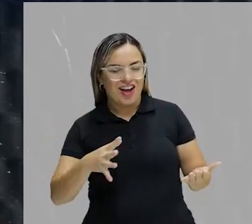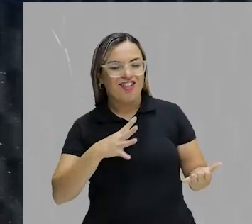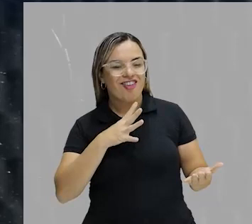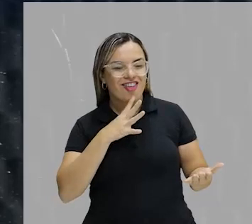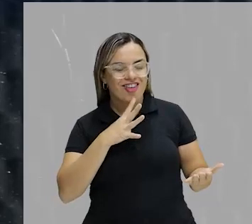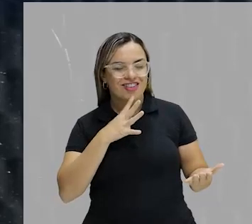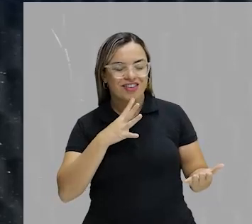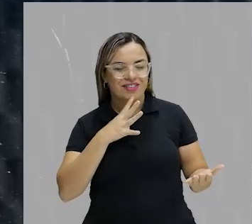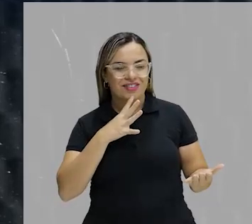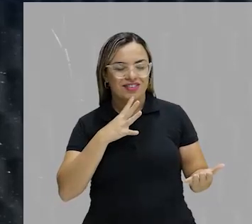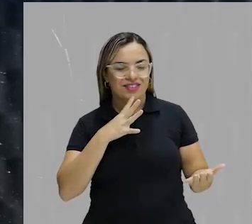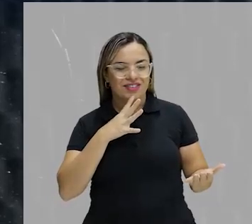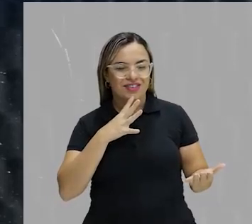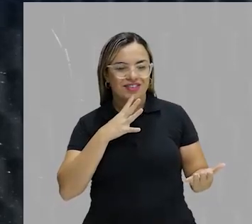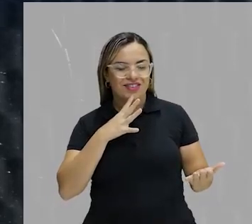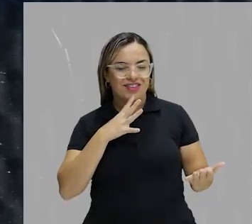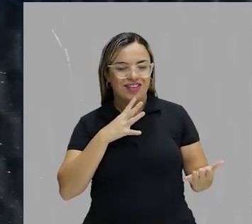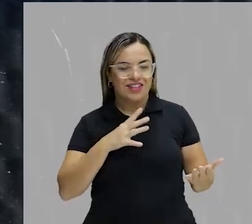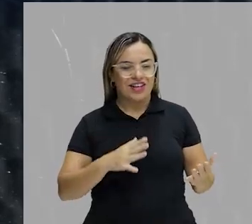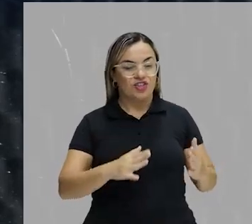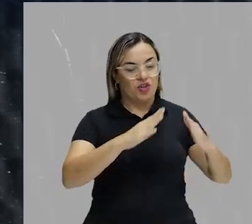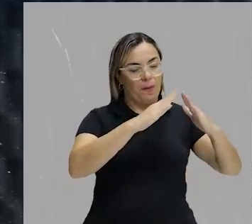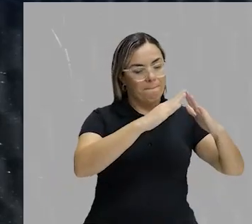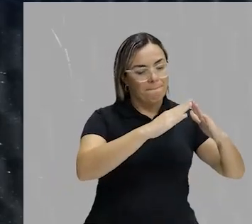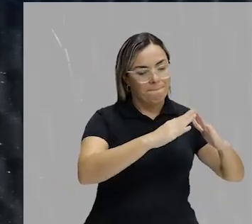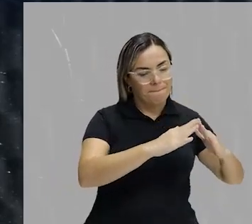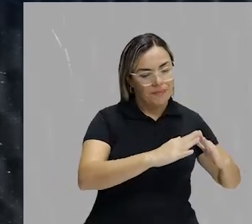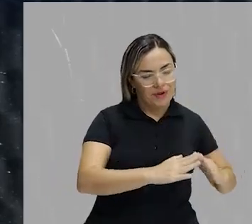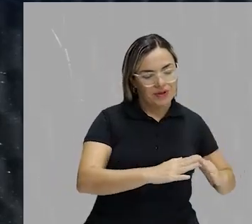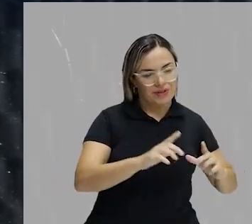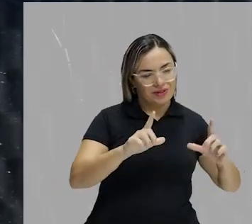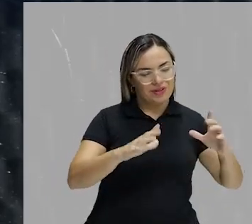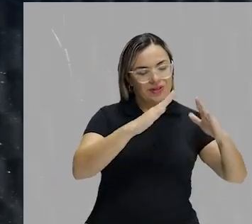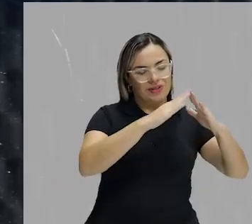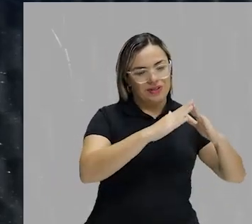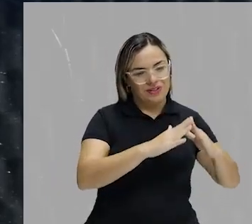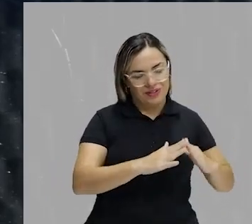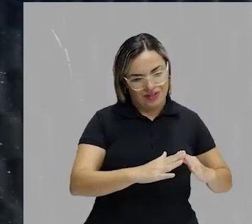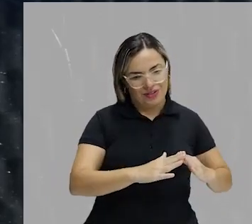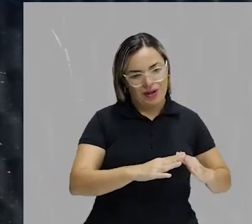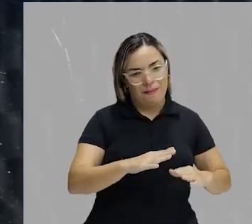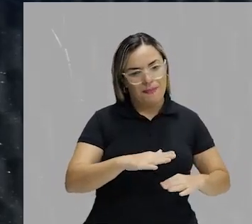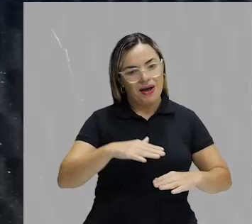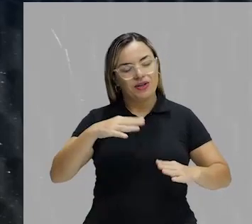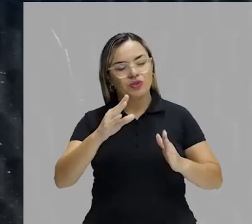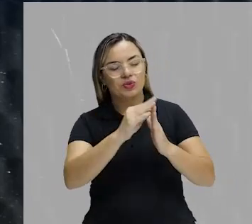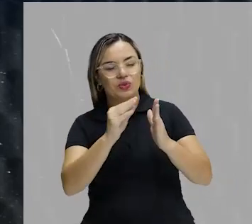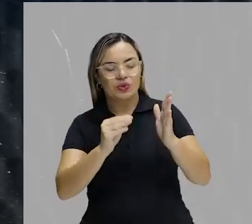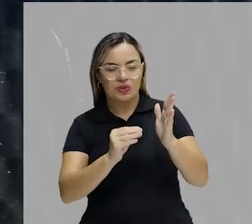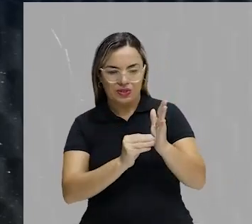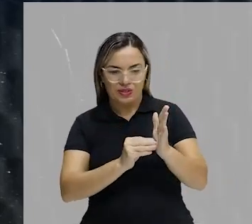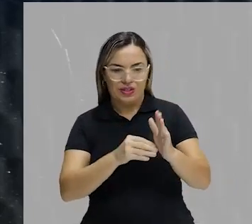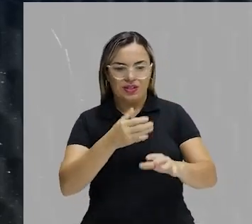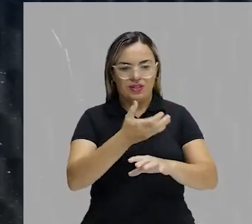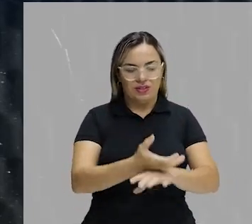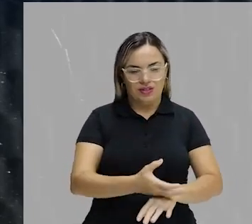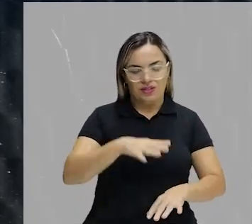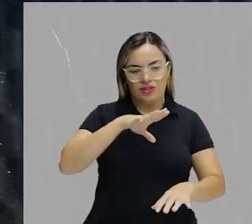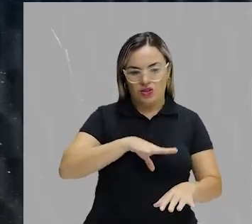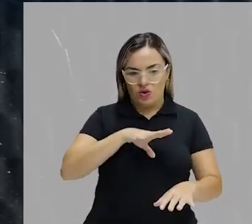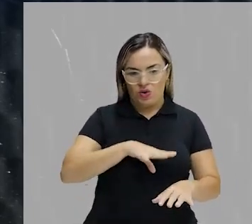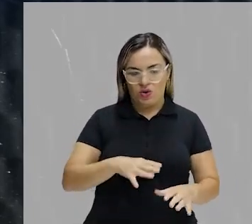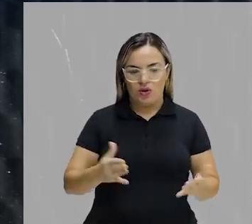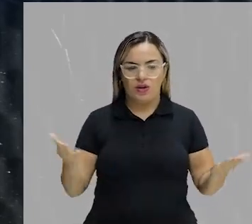me conhecem. Este é o programa Fique em Casa Aprendendo e esta é mais uma aula de língua portuguesa.